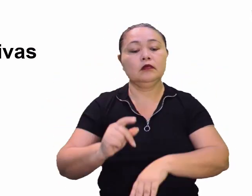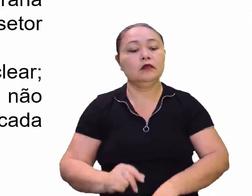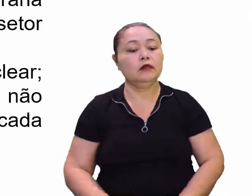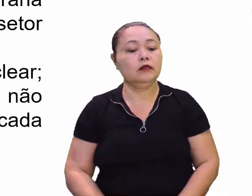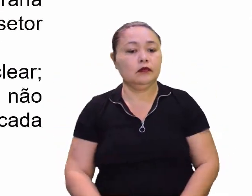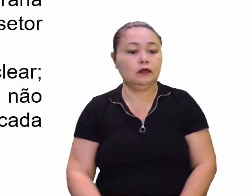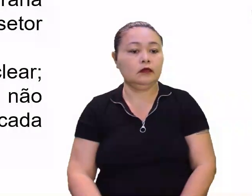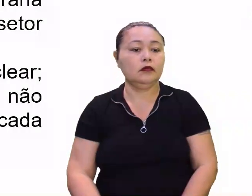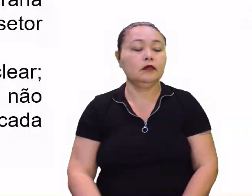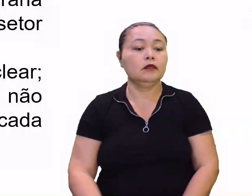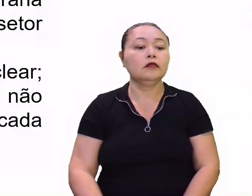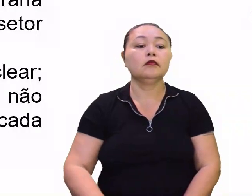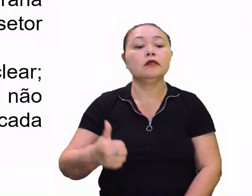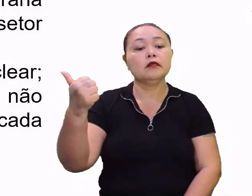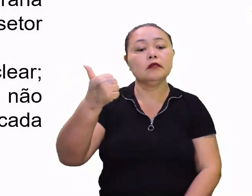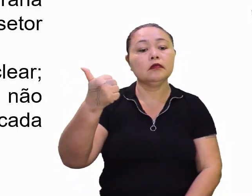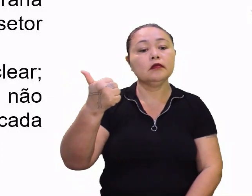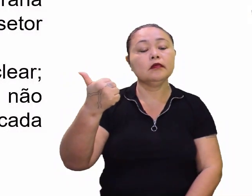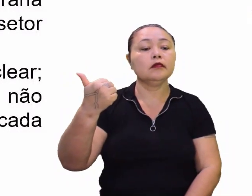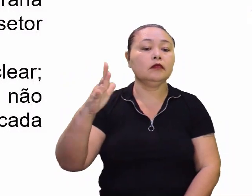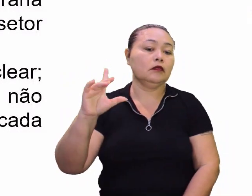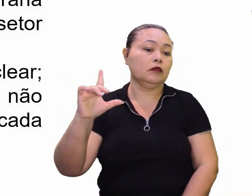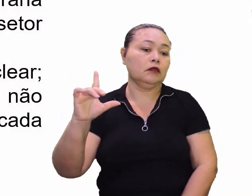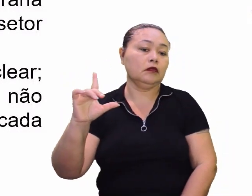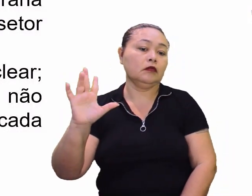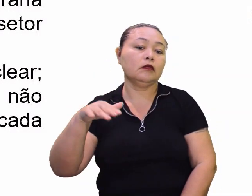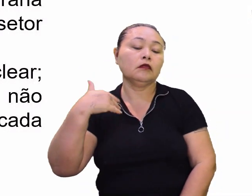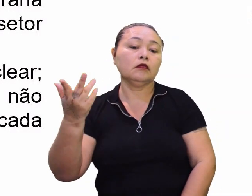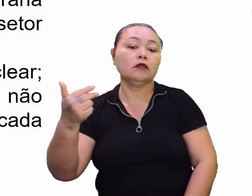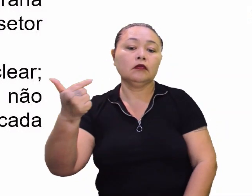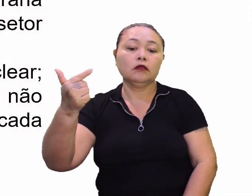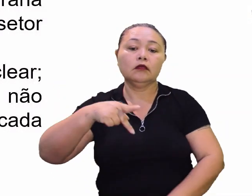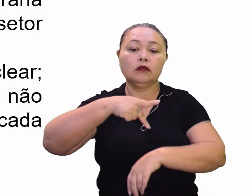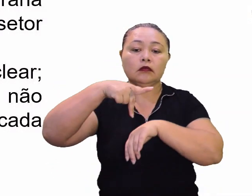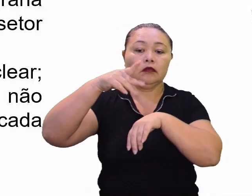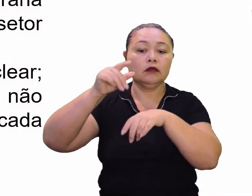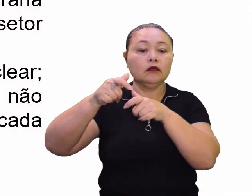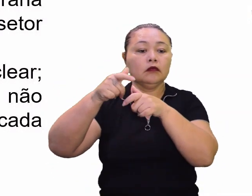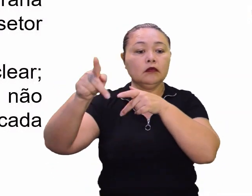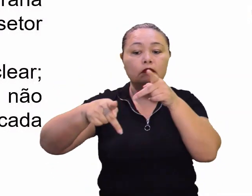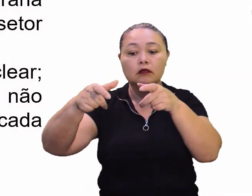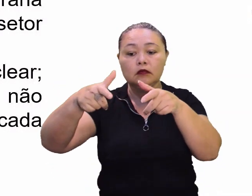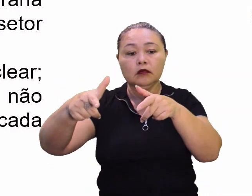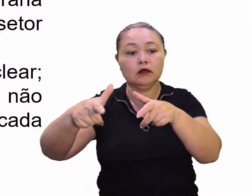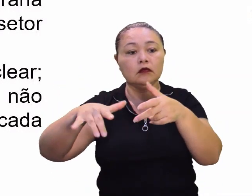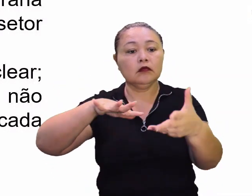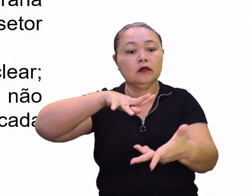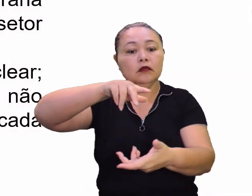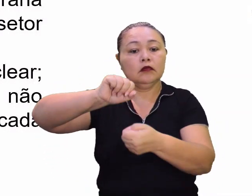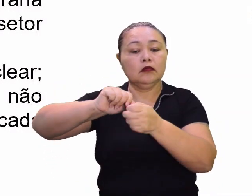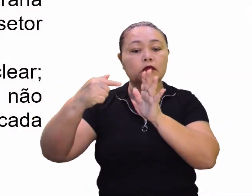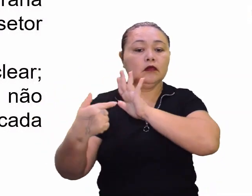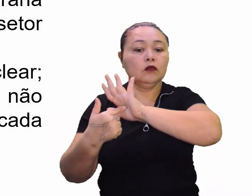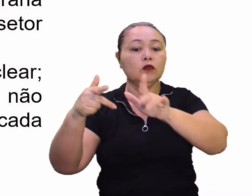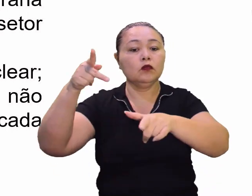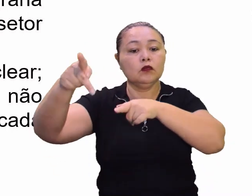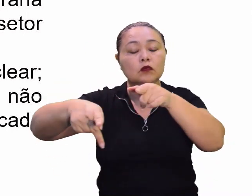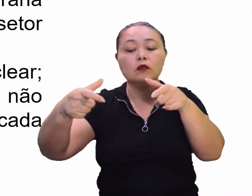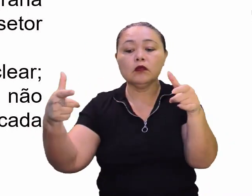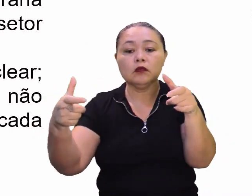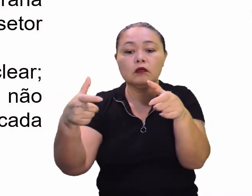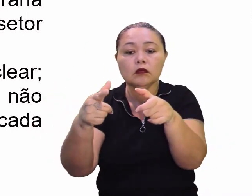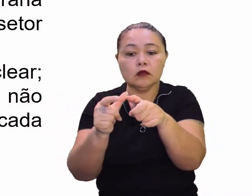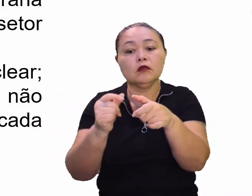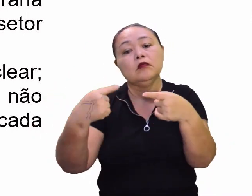país. 1. Apesar de ser o segundo país mais populoso do mundo, apresenta-se pouco